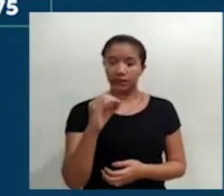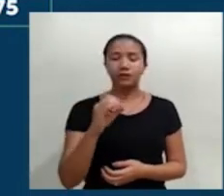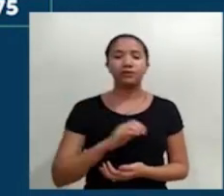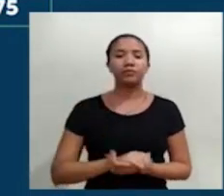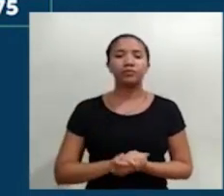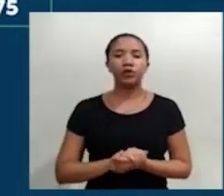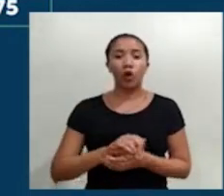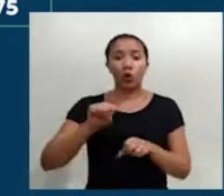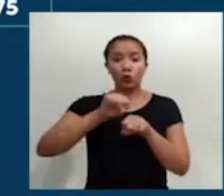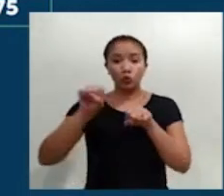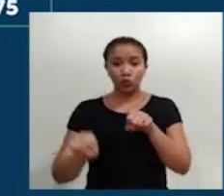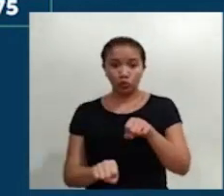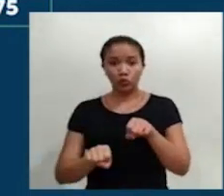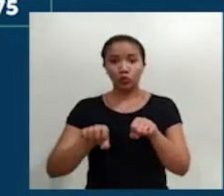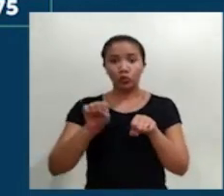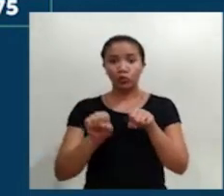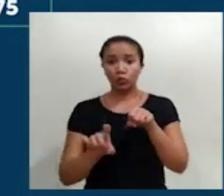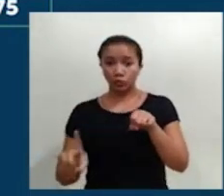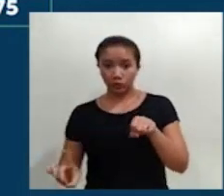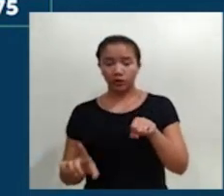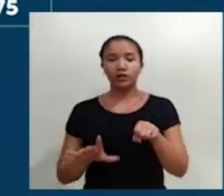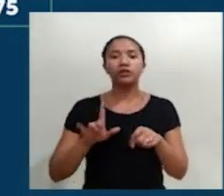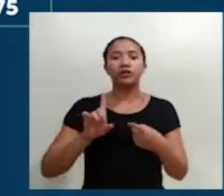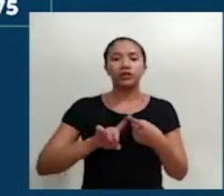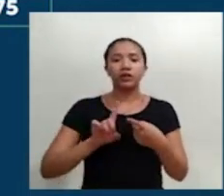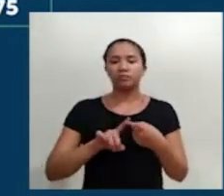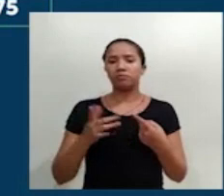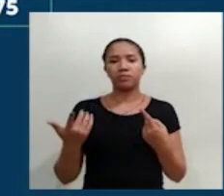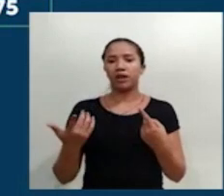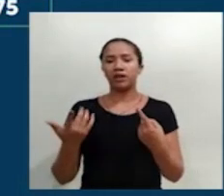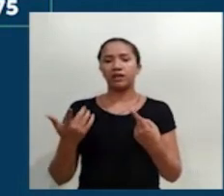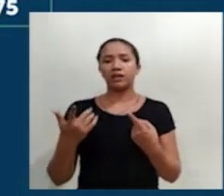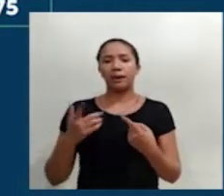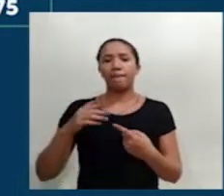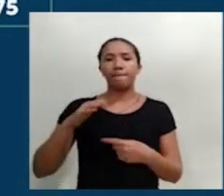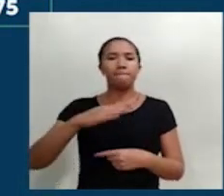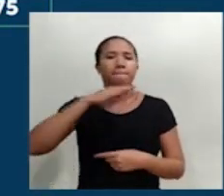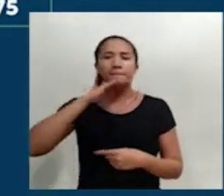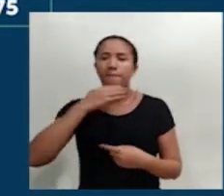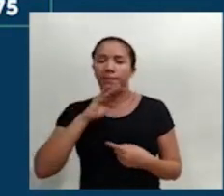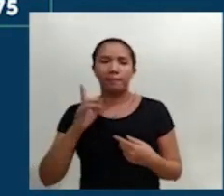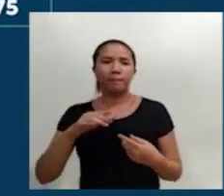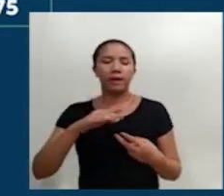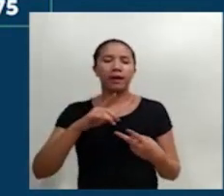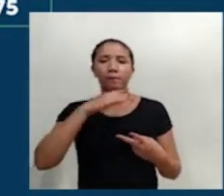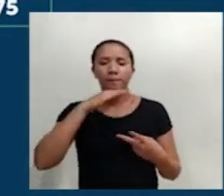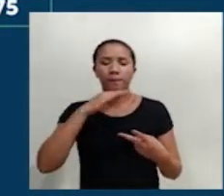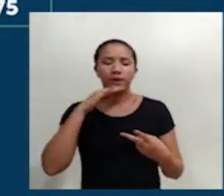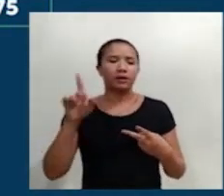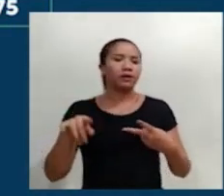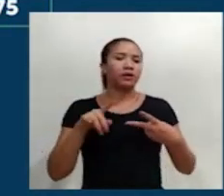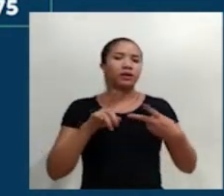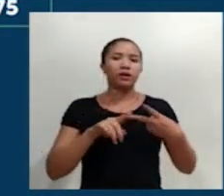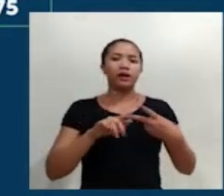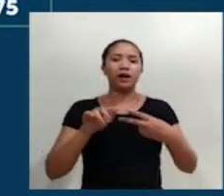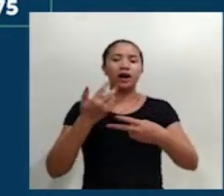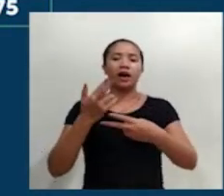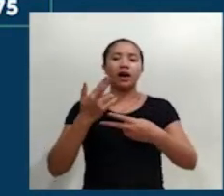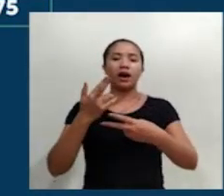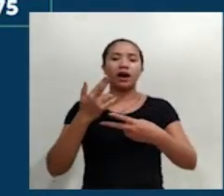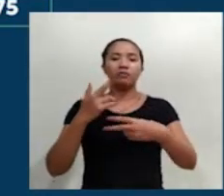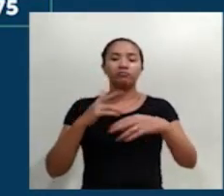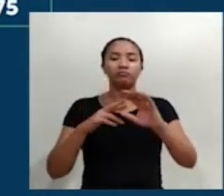idade. Na região sul e sudeste, tanto a região de Marabá como também a região de